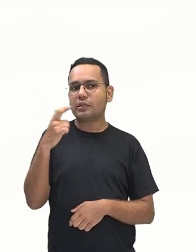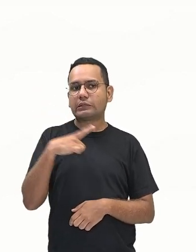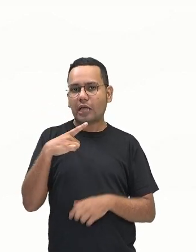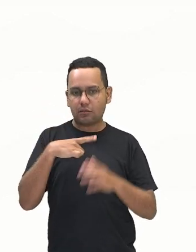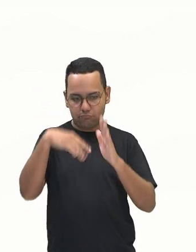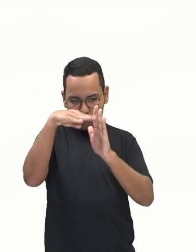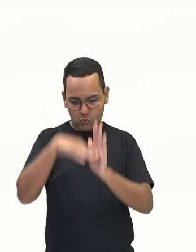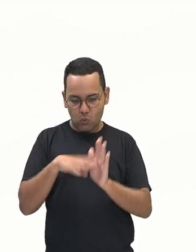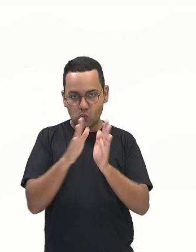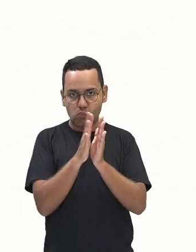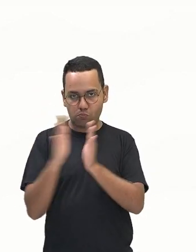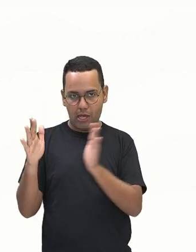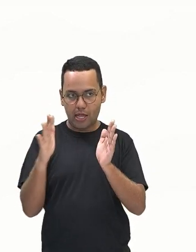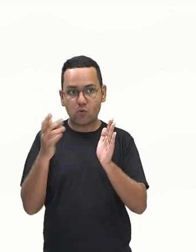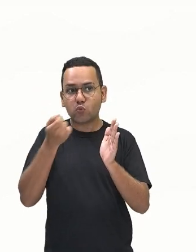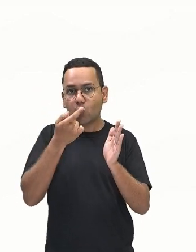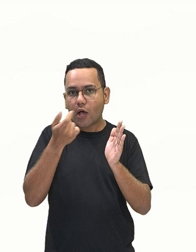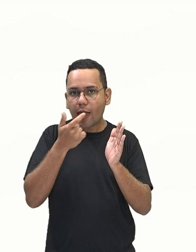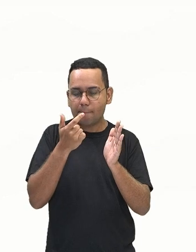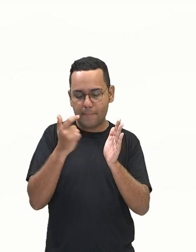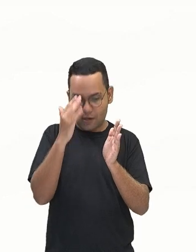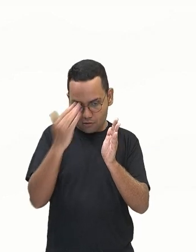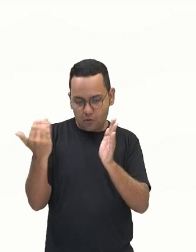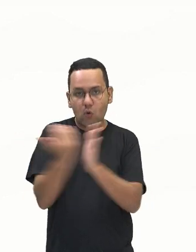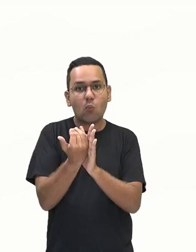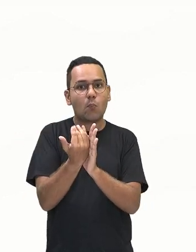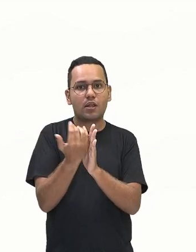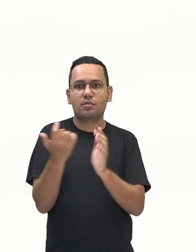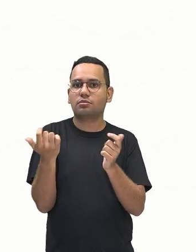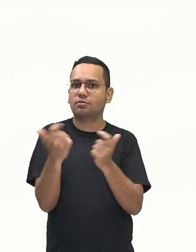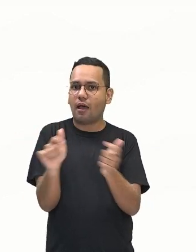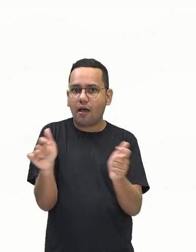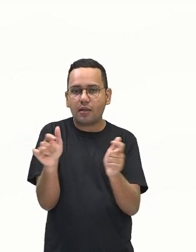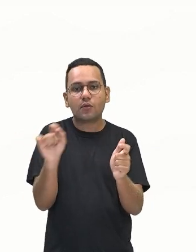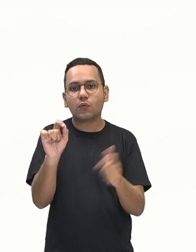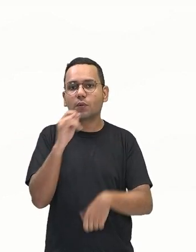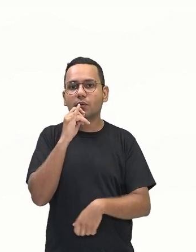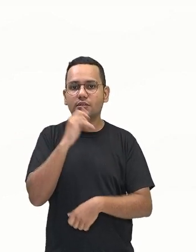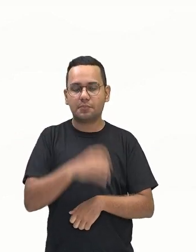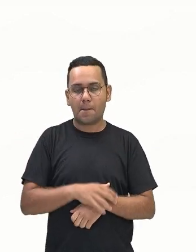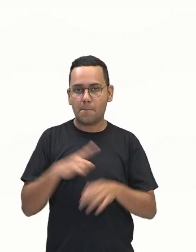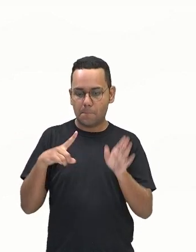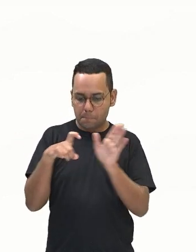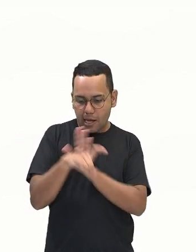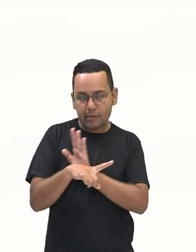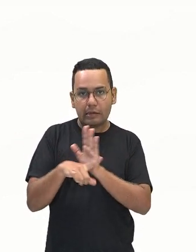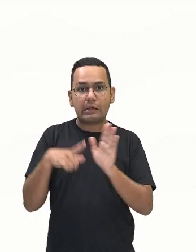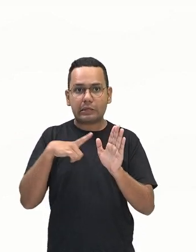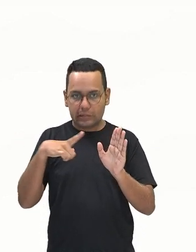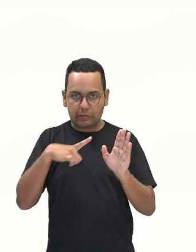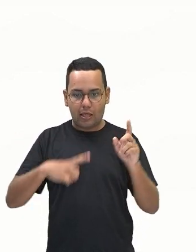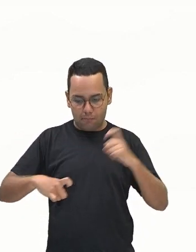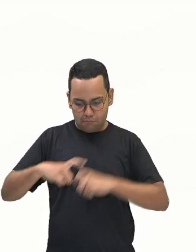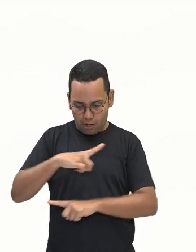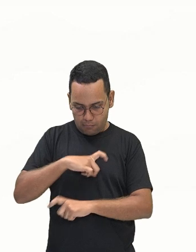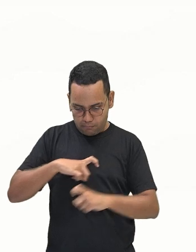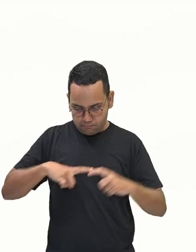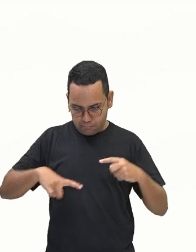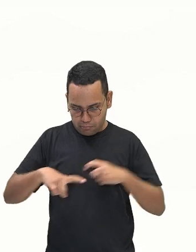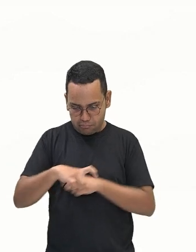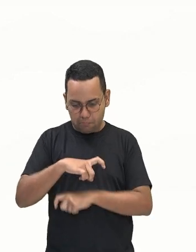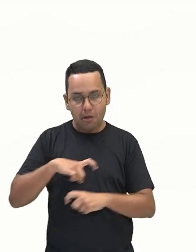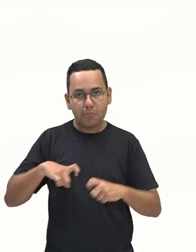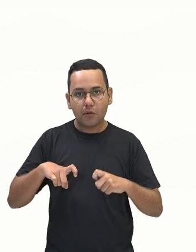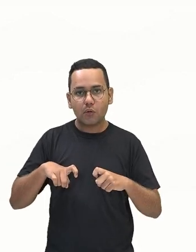aquelas bactérias que elas não morreram, né, por aquele tratamento inadequado,